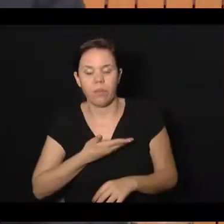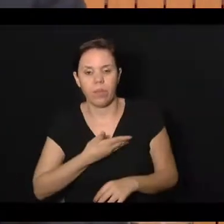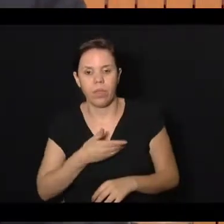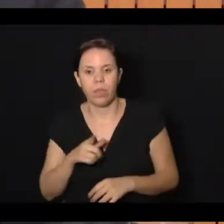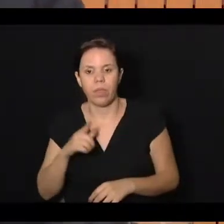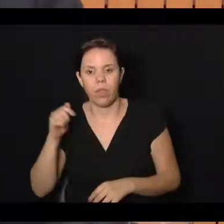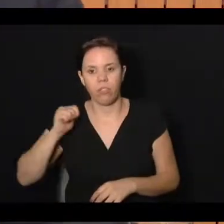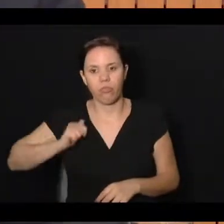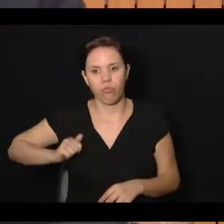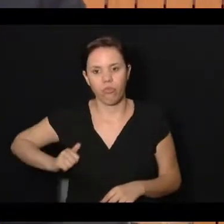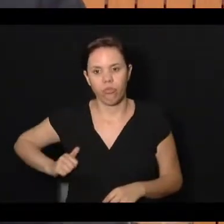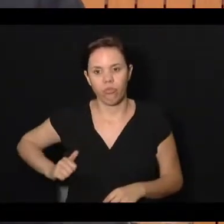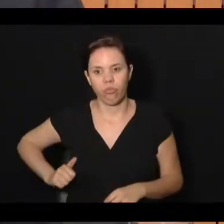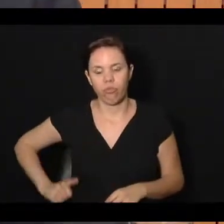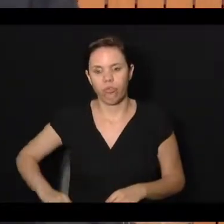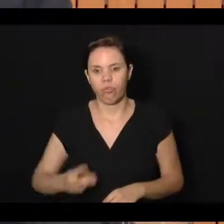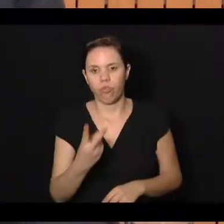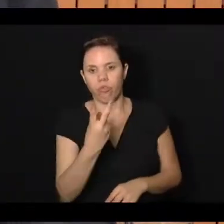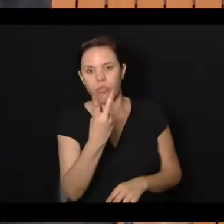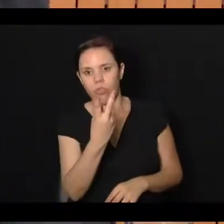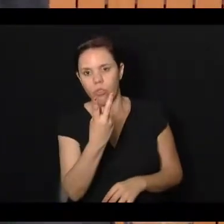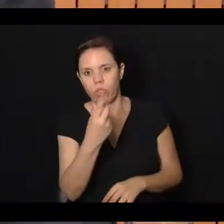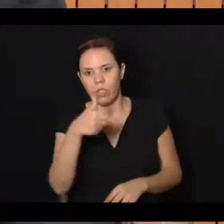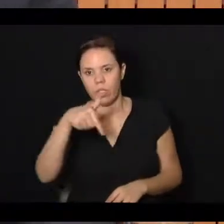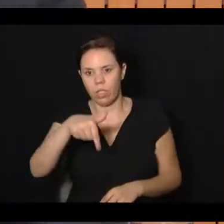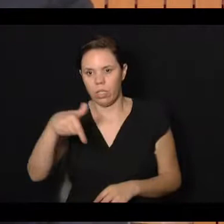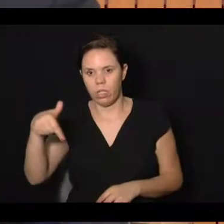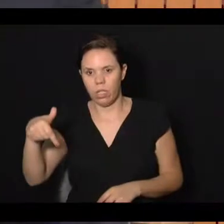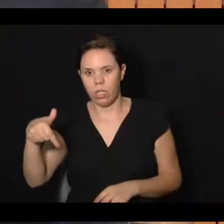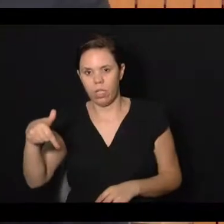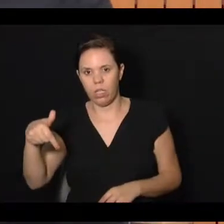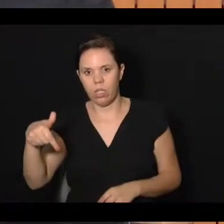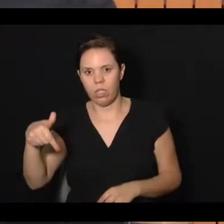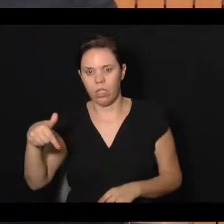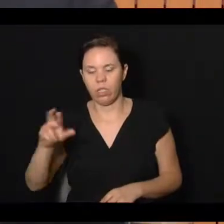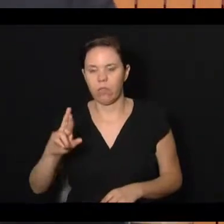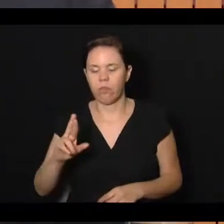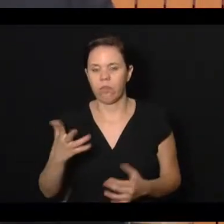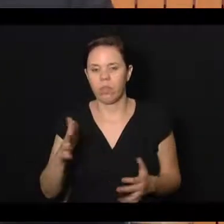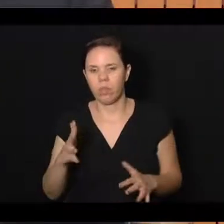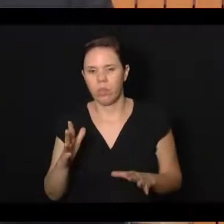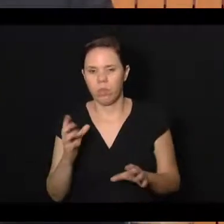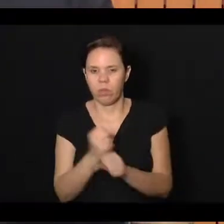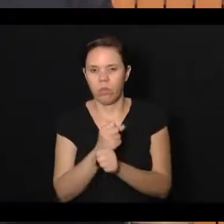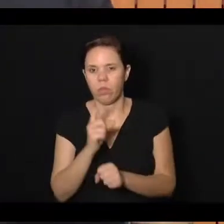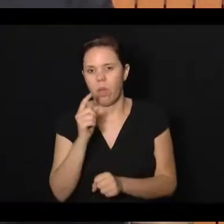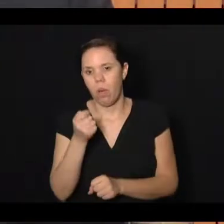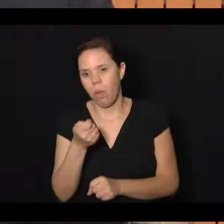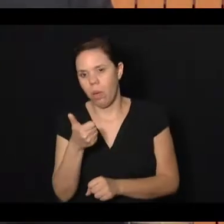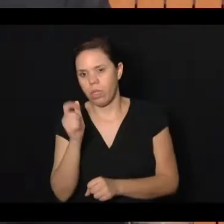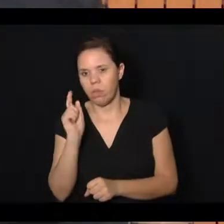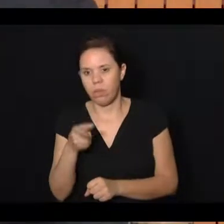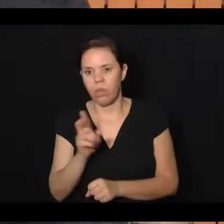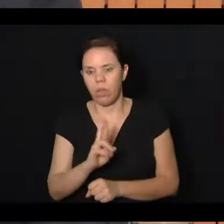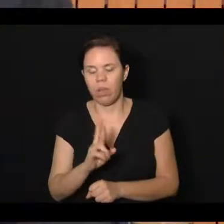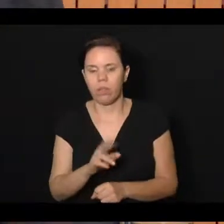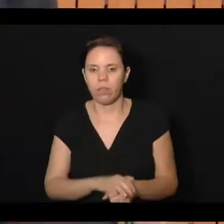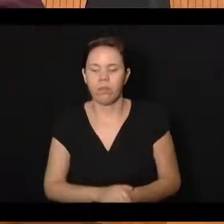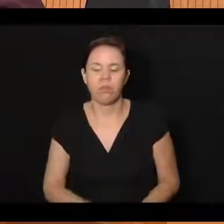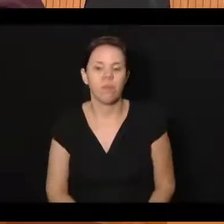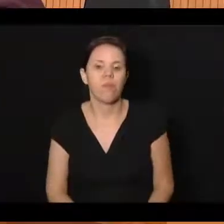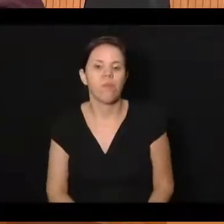de 270 exceto fixa deve ser uns setecentos reais eu acho que quase mil reais em 2010